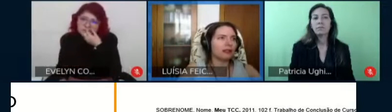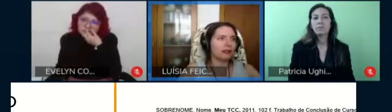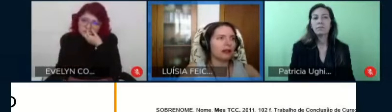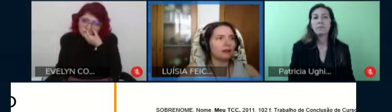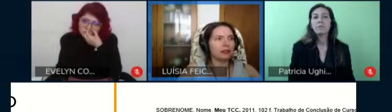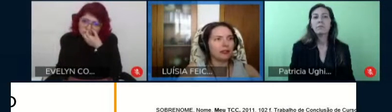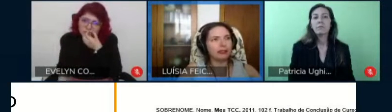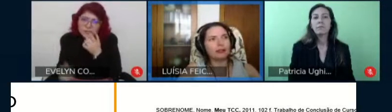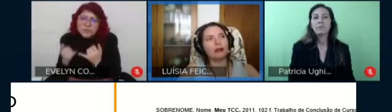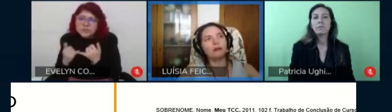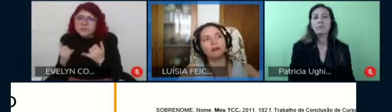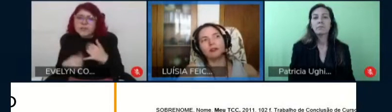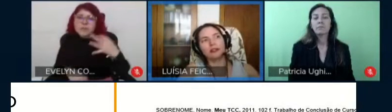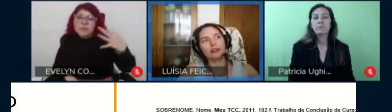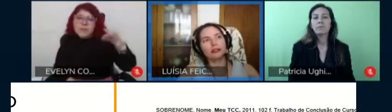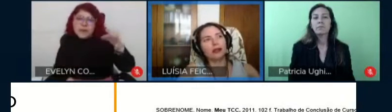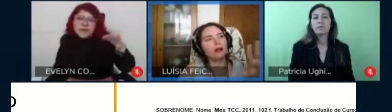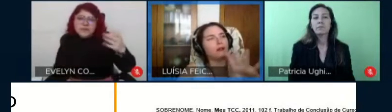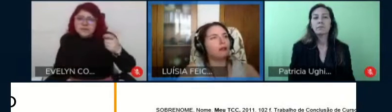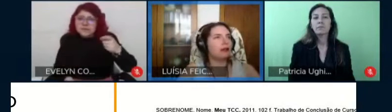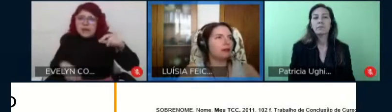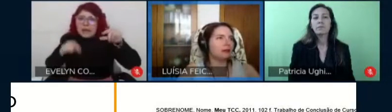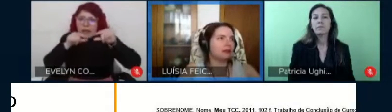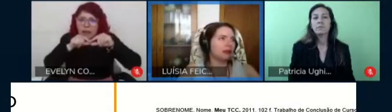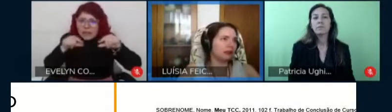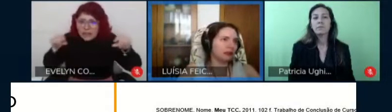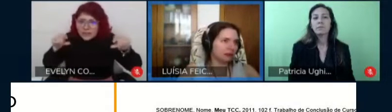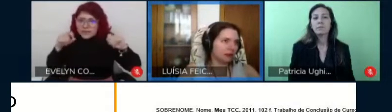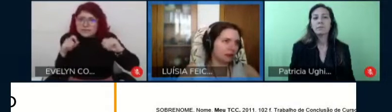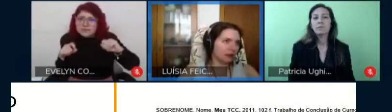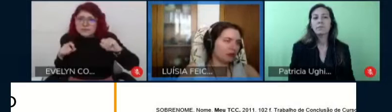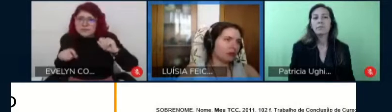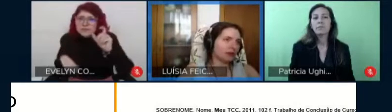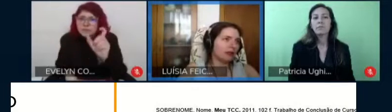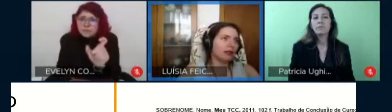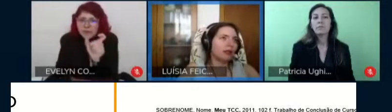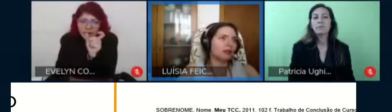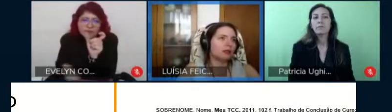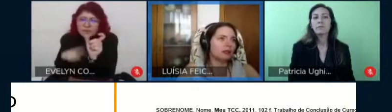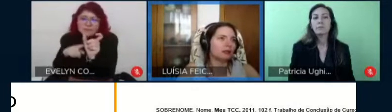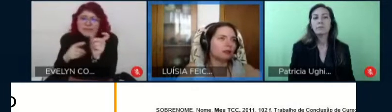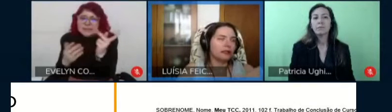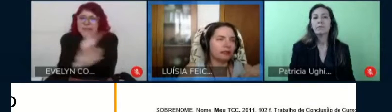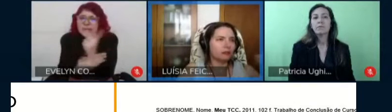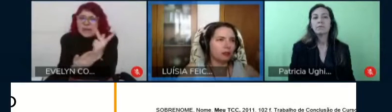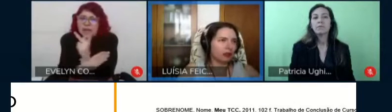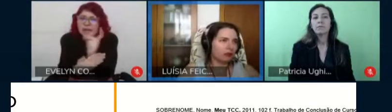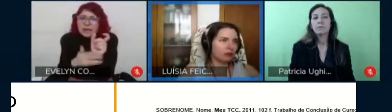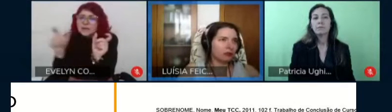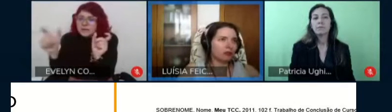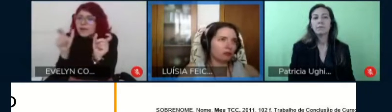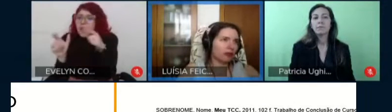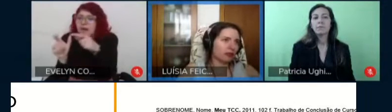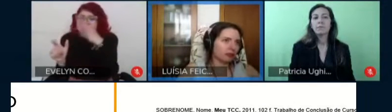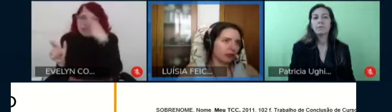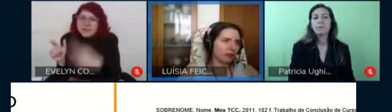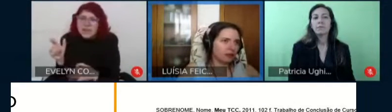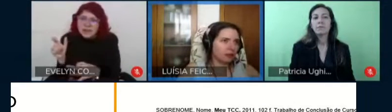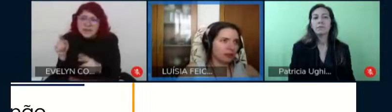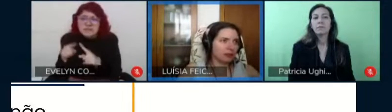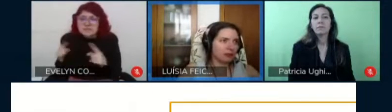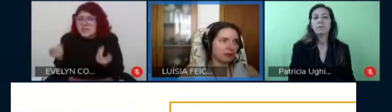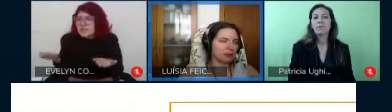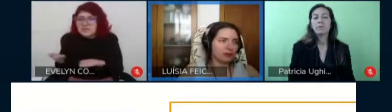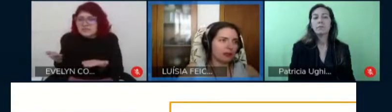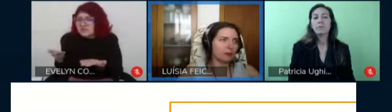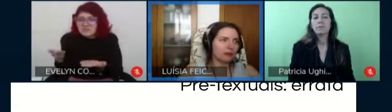onde na folha tal, na linha tal, onde se lê tal, é para ser outra coisa. Então, mas isso caiu em desuso, porque não tem